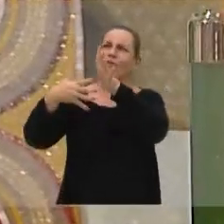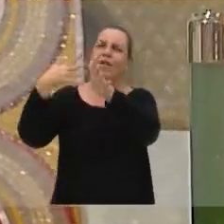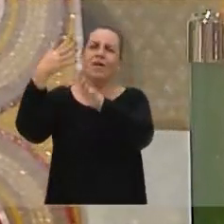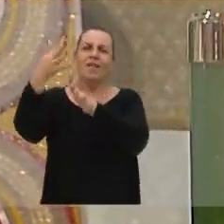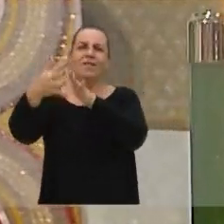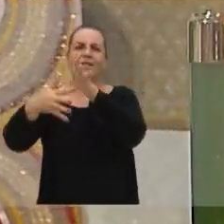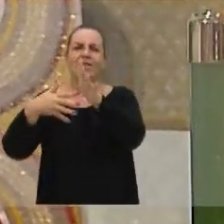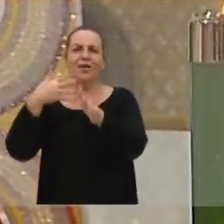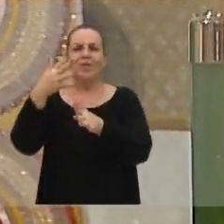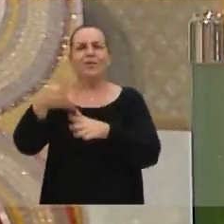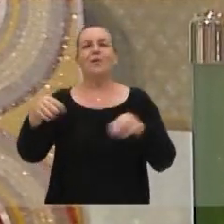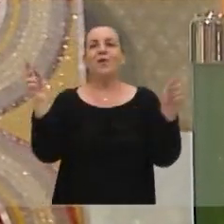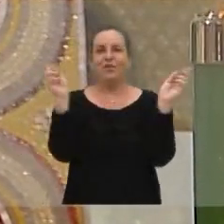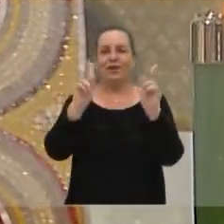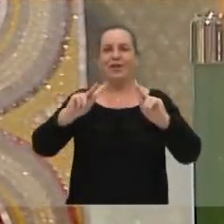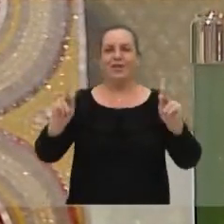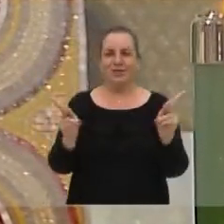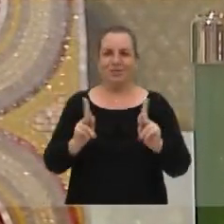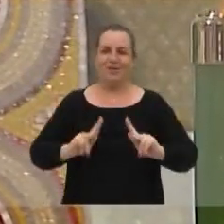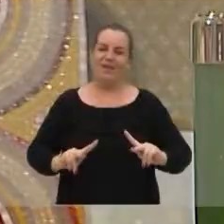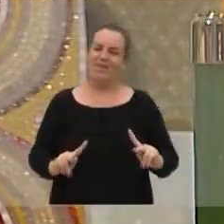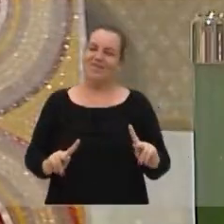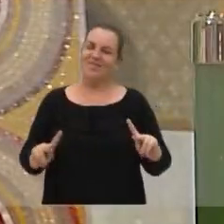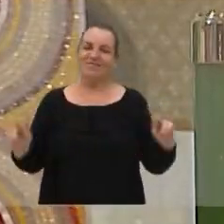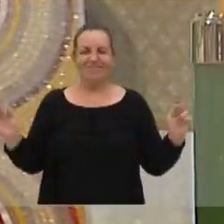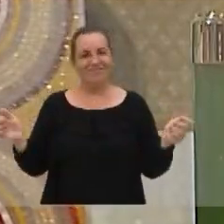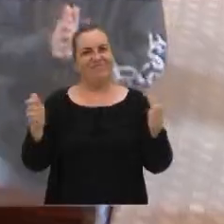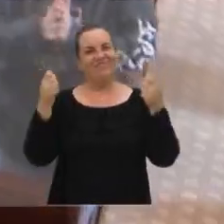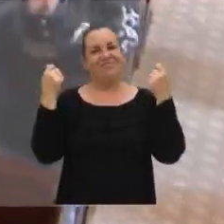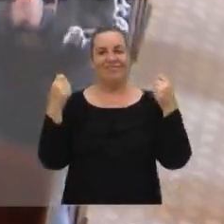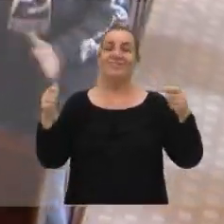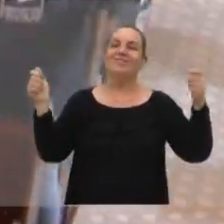Cristo vai falar de paz.